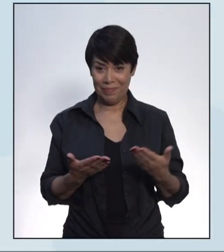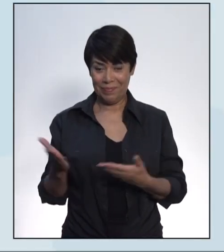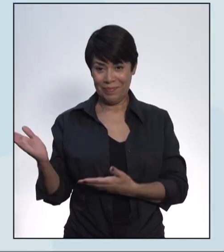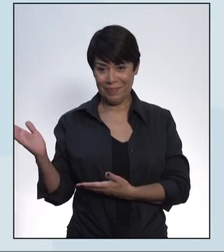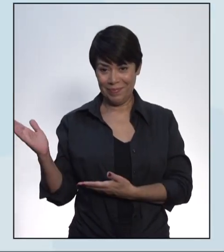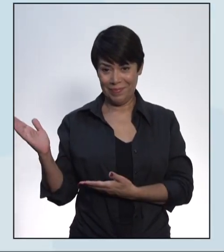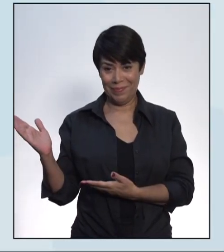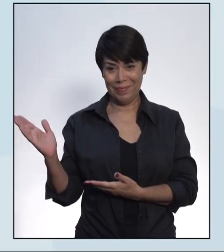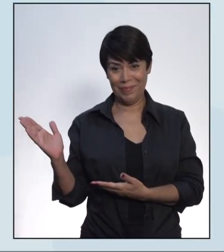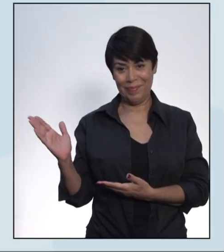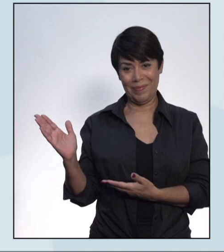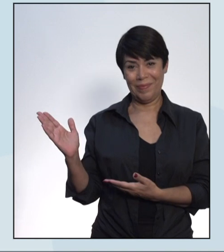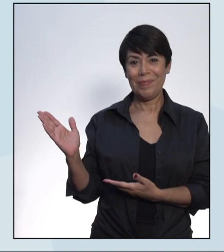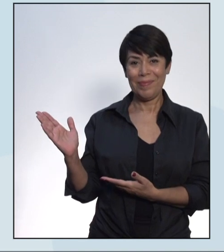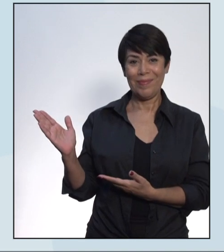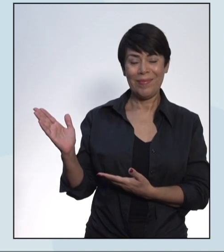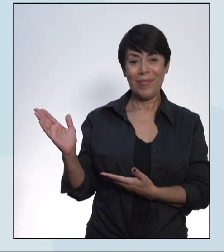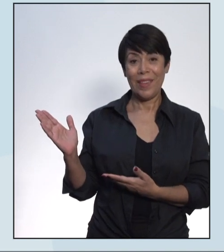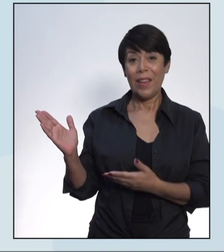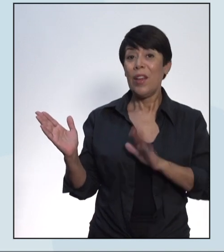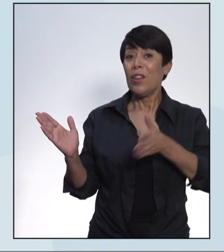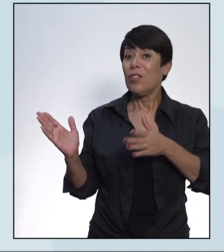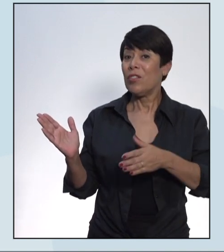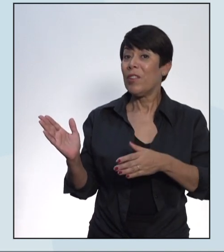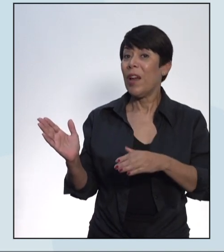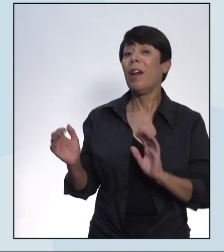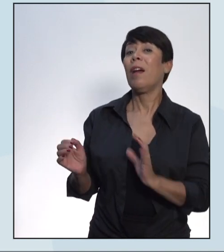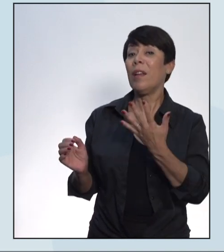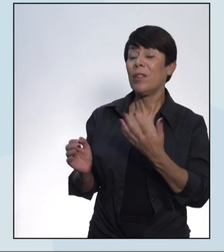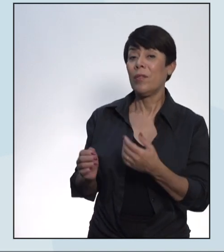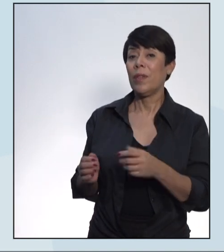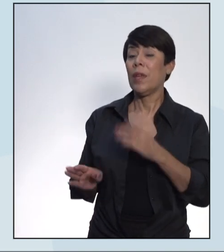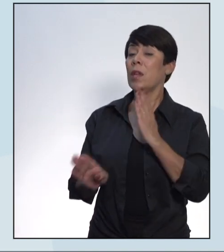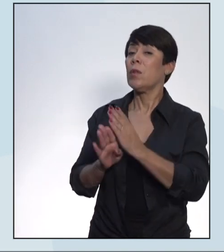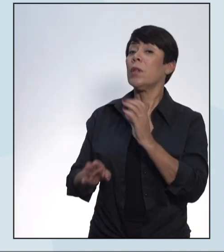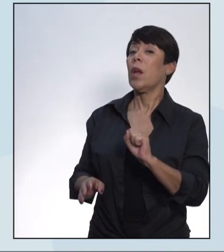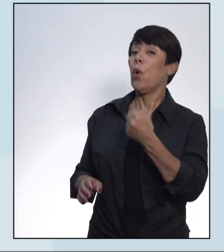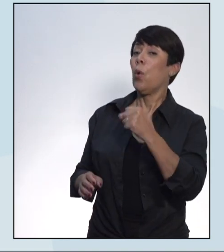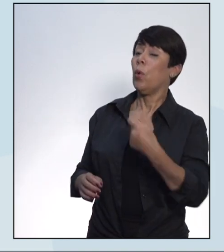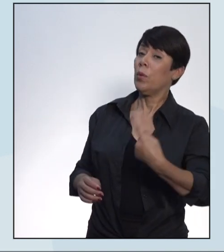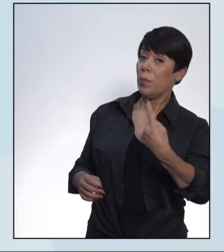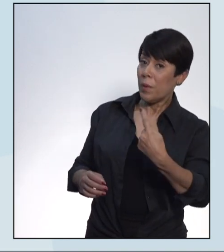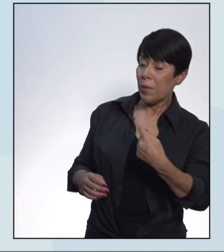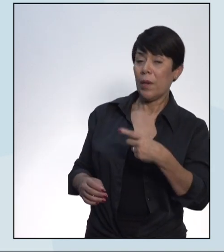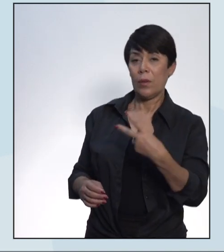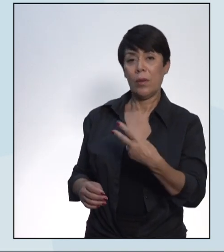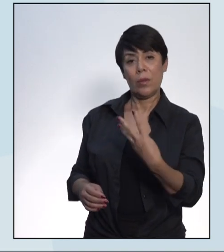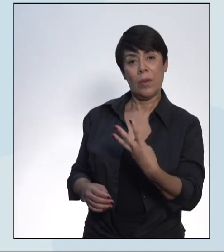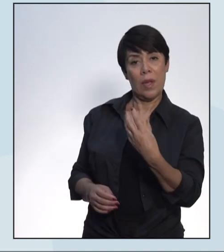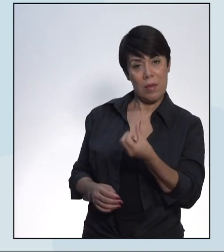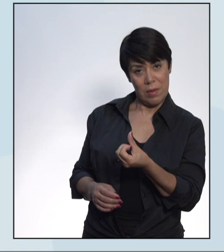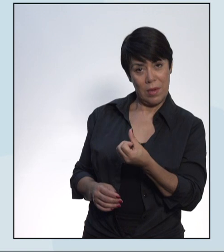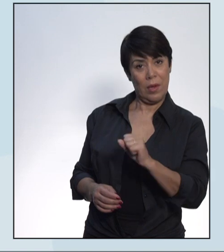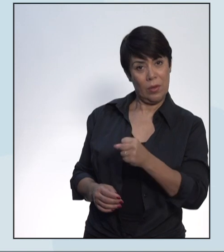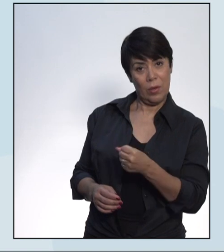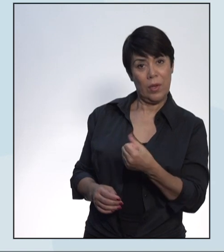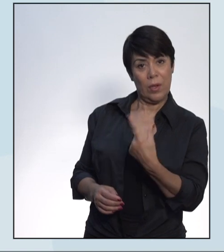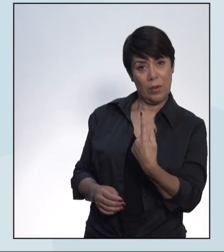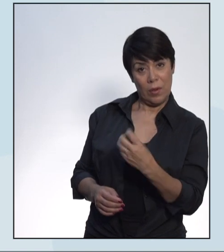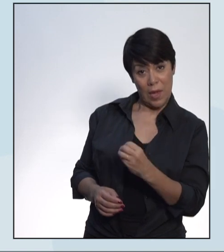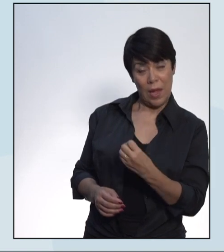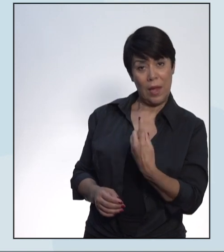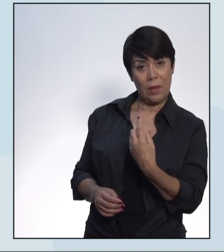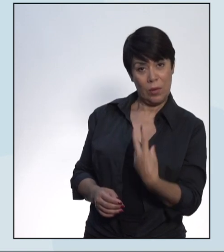acabei de fazer. Então, eu encontrei os 8 primeiros termos, 2, 4, 6, 8, 10,